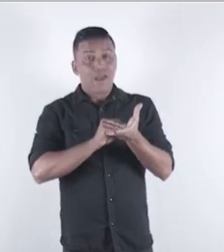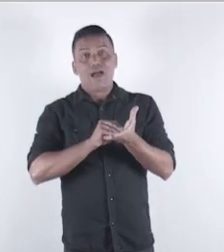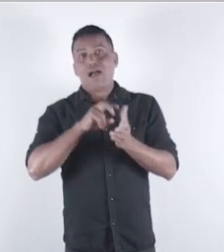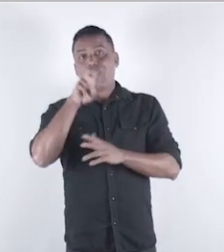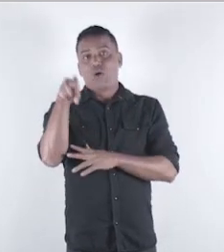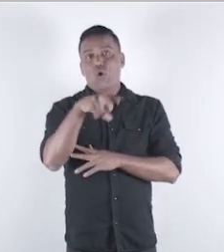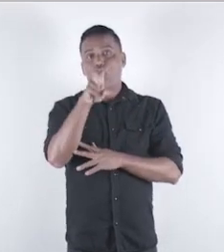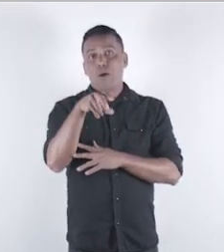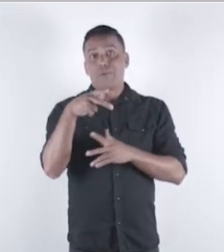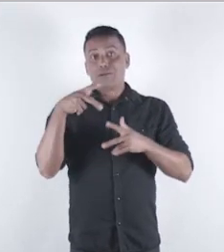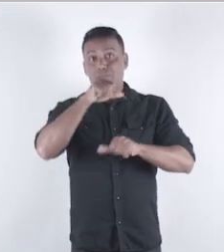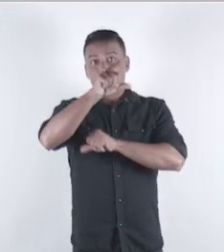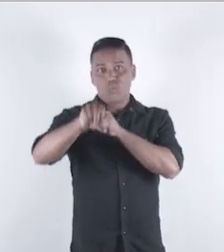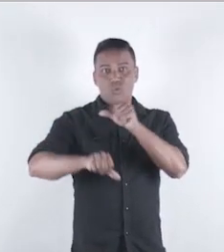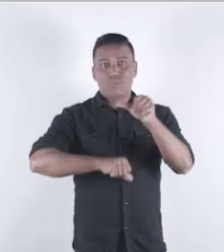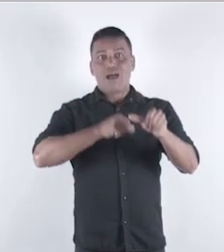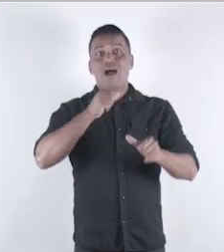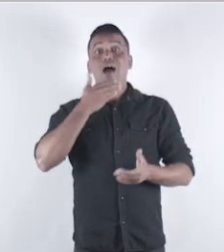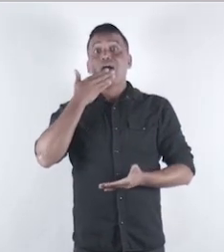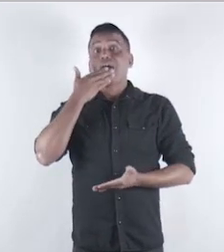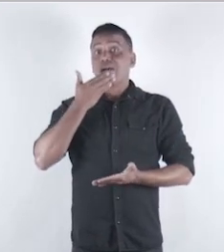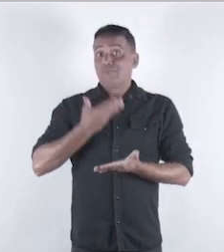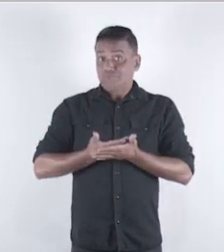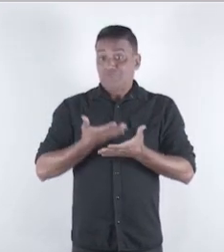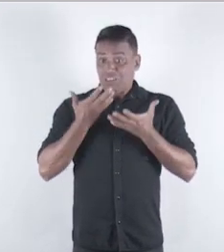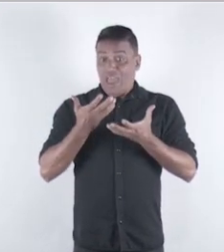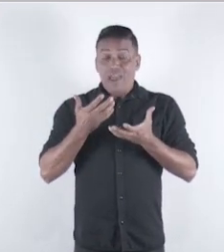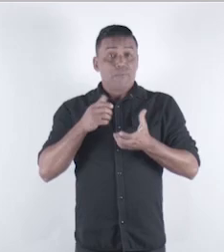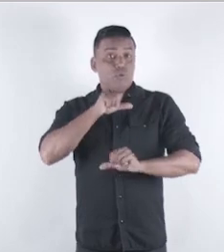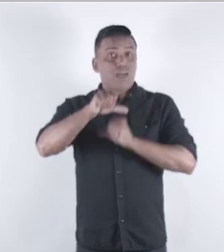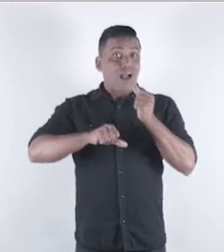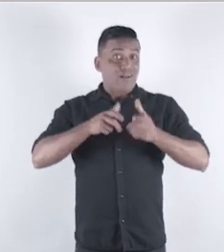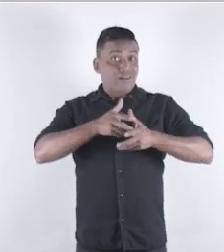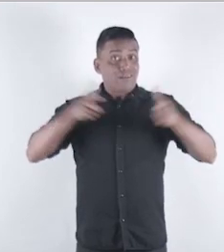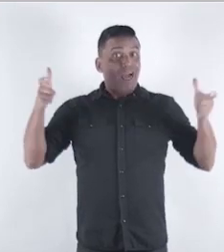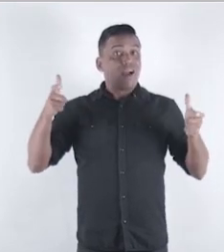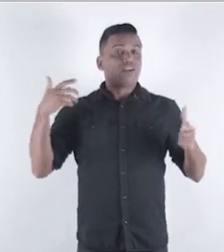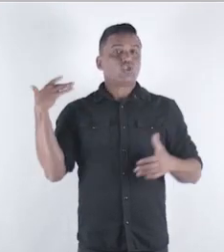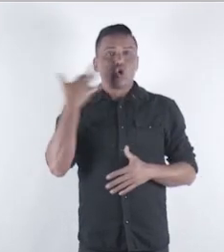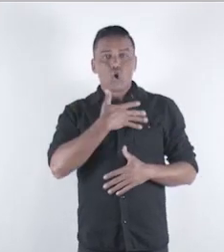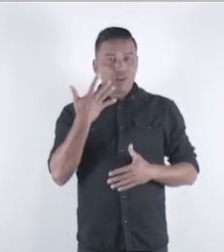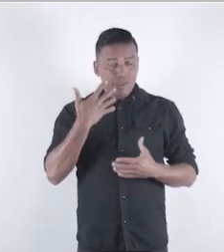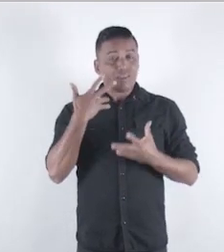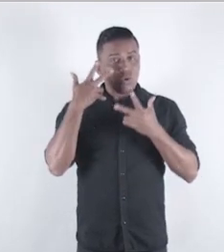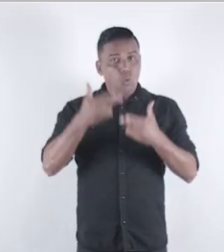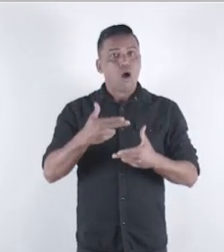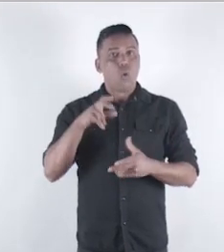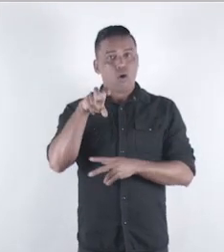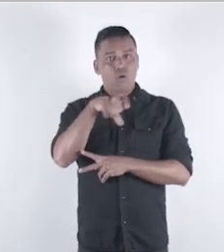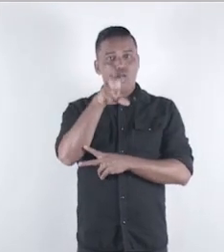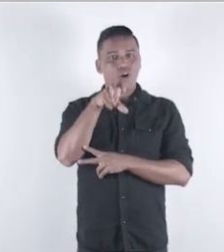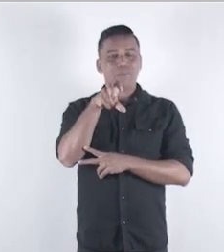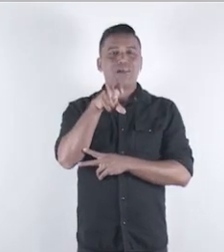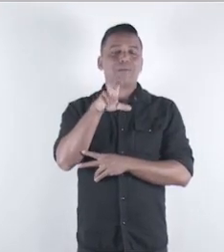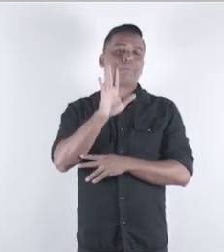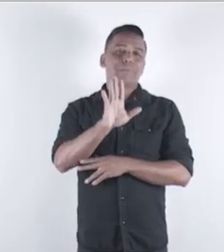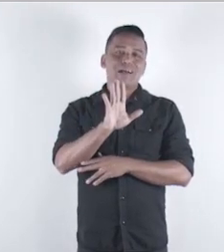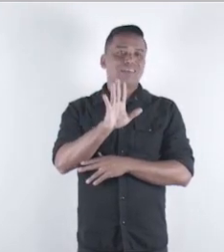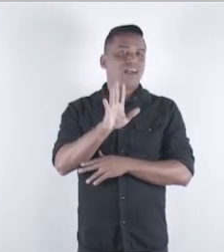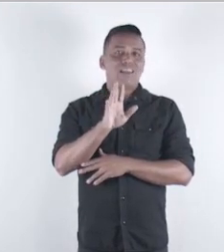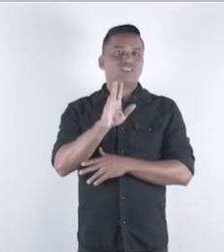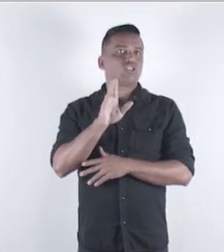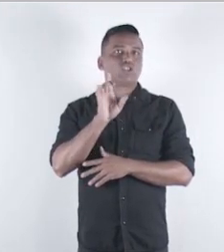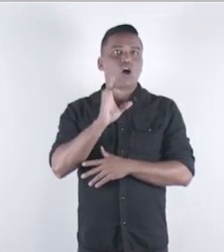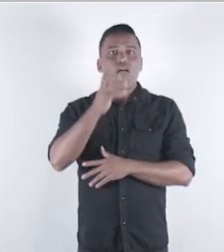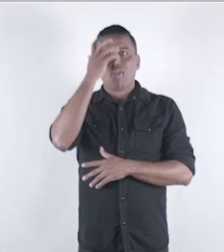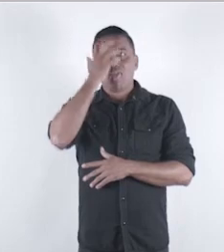cobra, apesar da admiração dela de querer ser grande e colorida como a cobra, ela não passa todo o caminho só